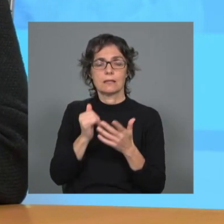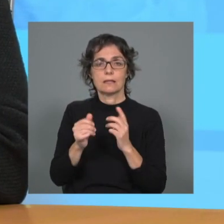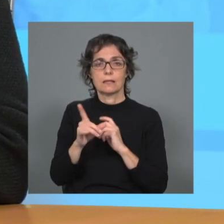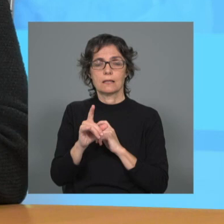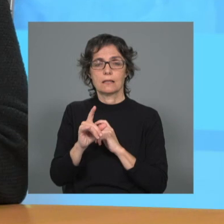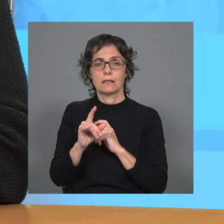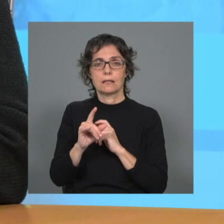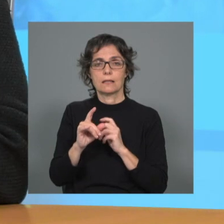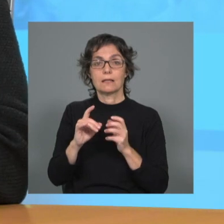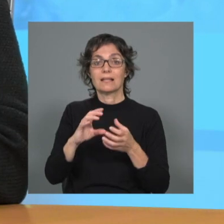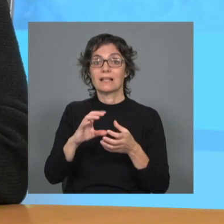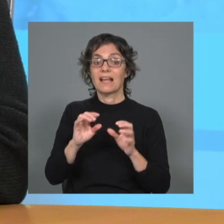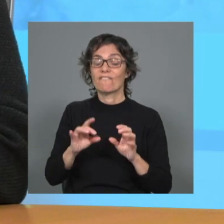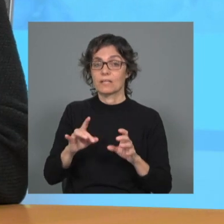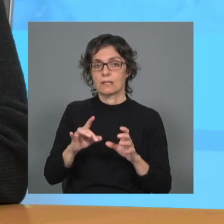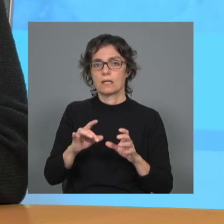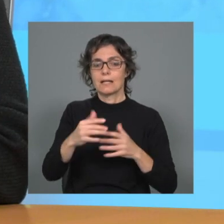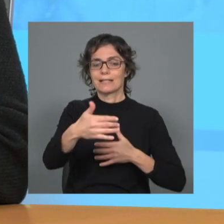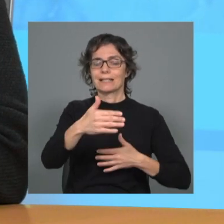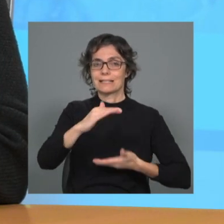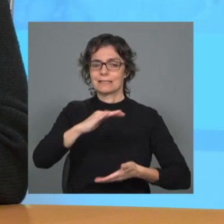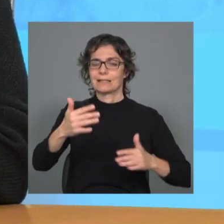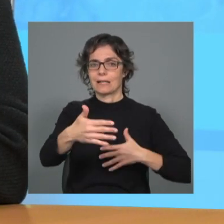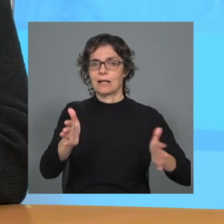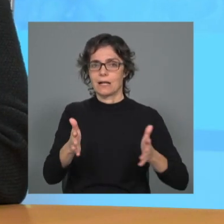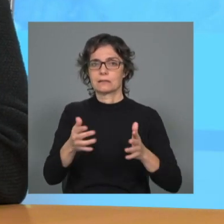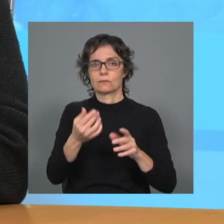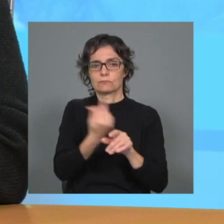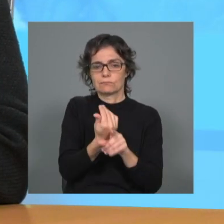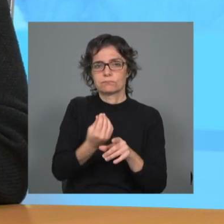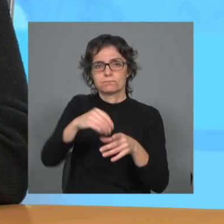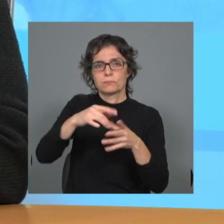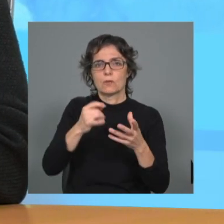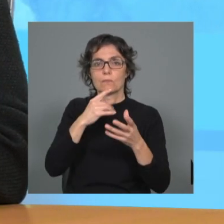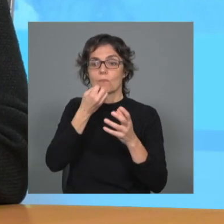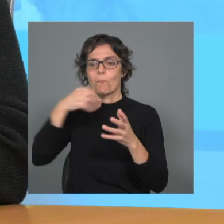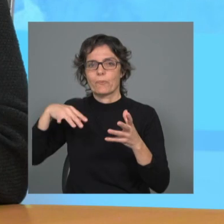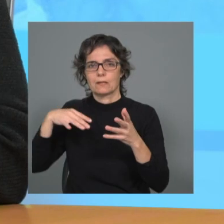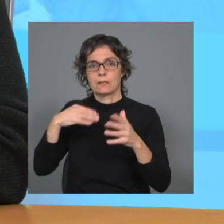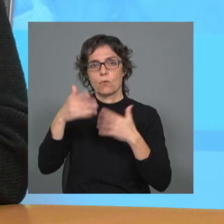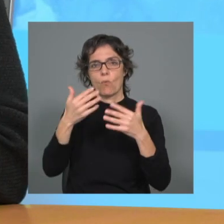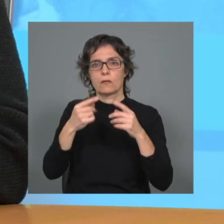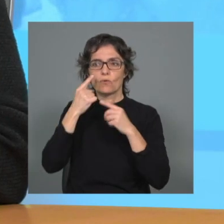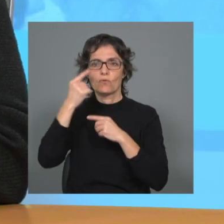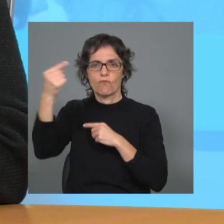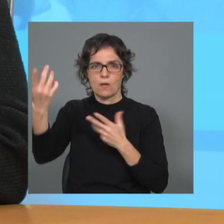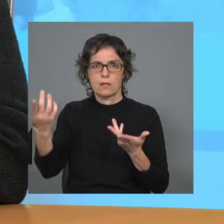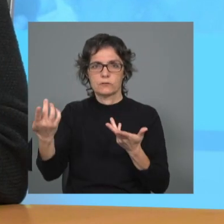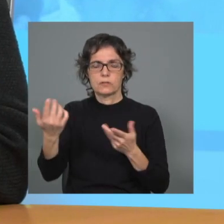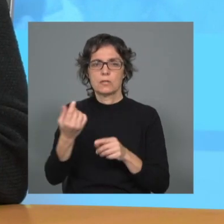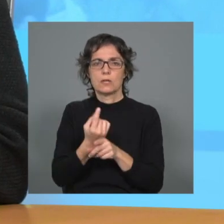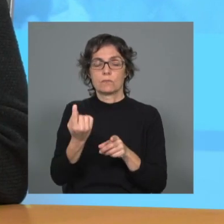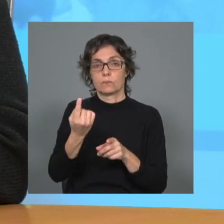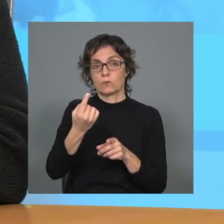que permita que estes bens não se percam no caminho, porque a pior coisa que nós podemos fazer é estar a fazer